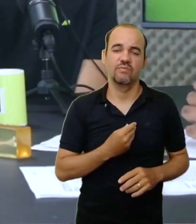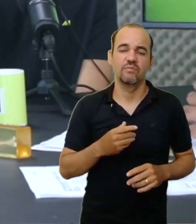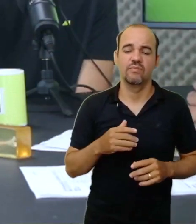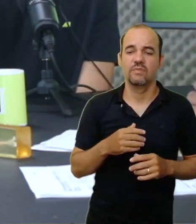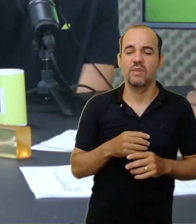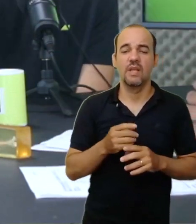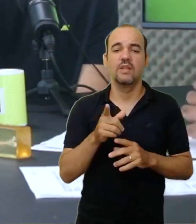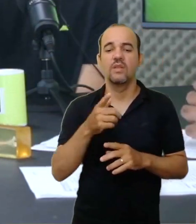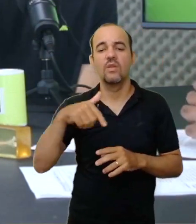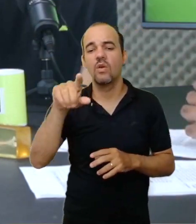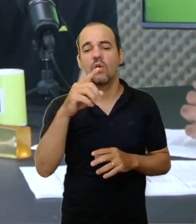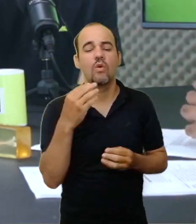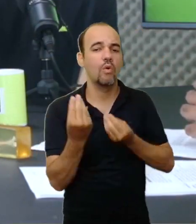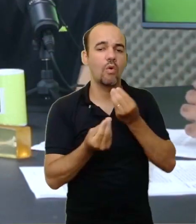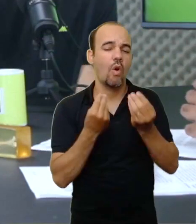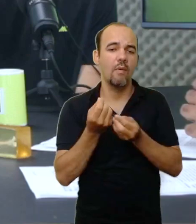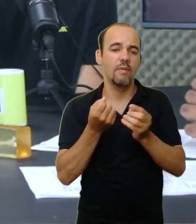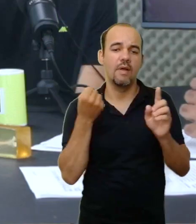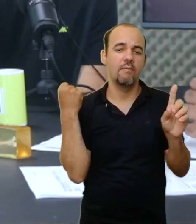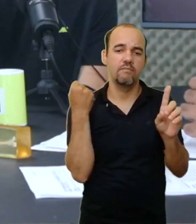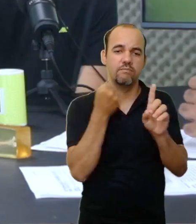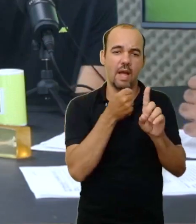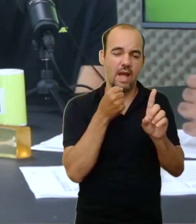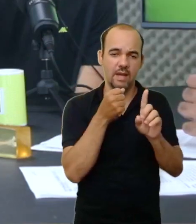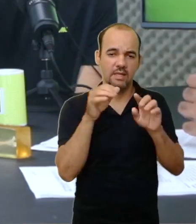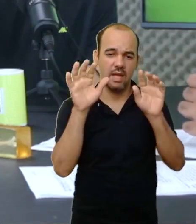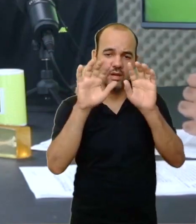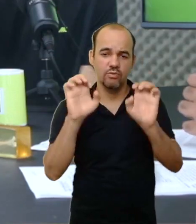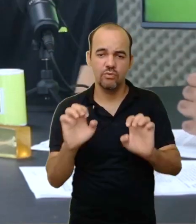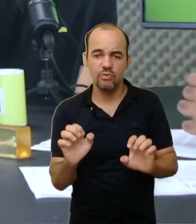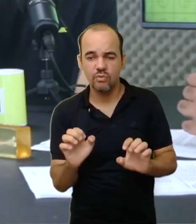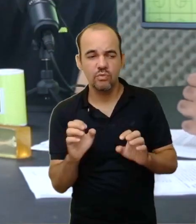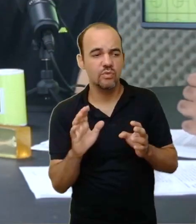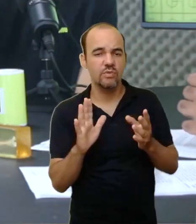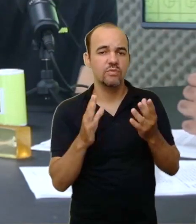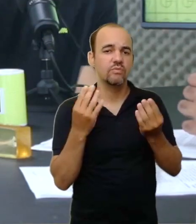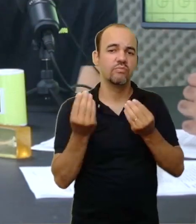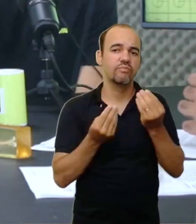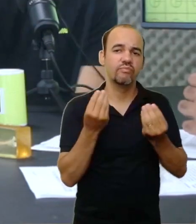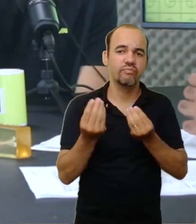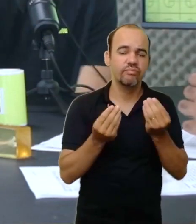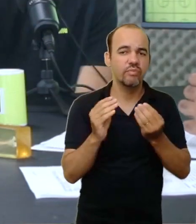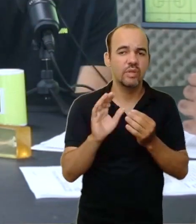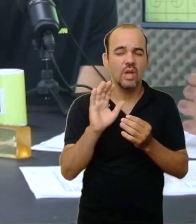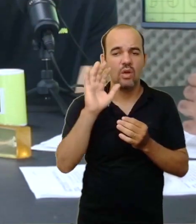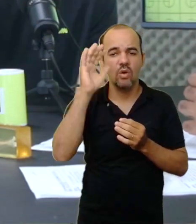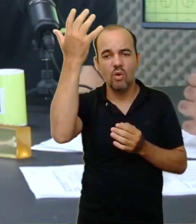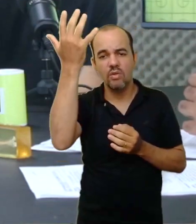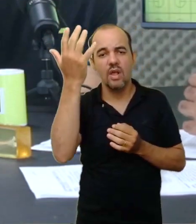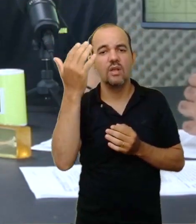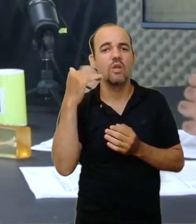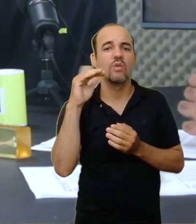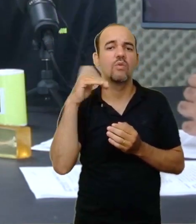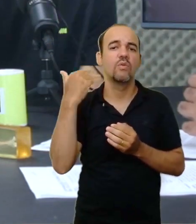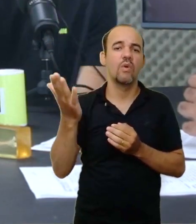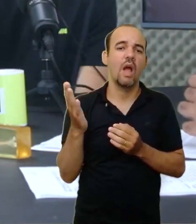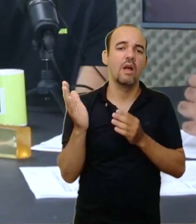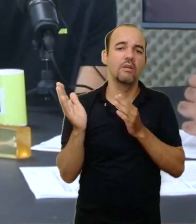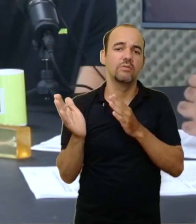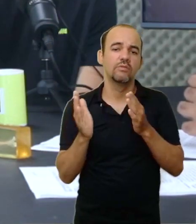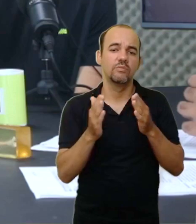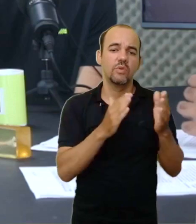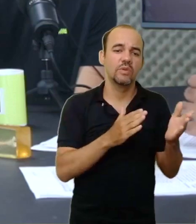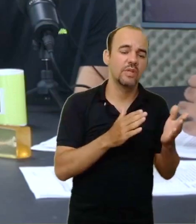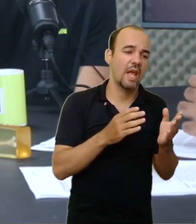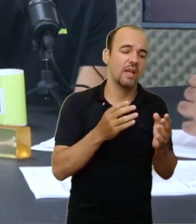impacta, né? Como é que isso está estruturado, o que é que está acontecendo, o que é que acontece, quais são os processos